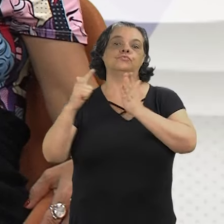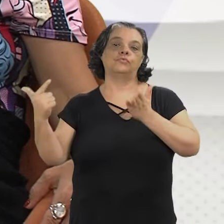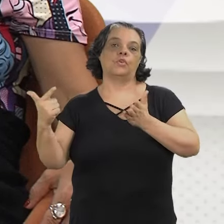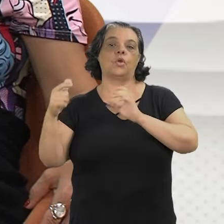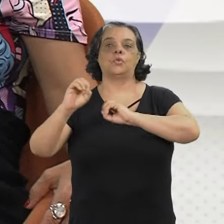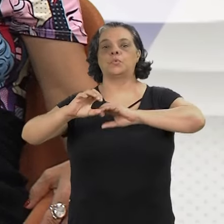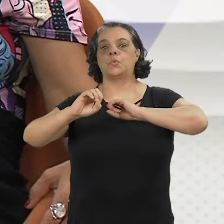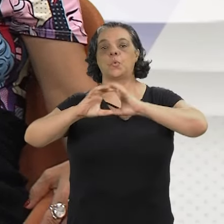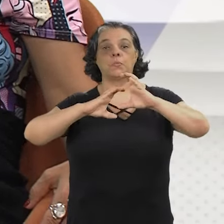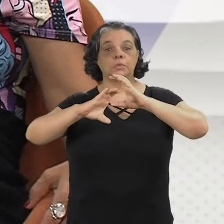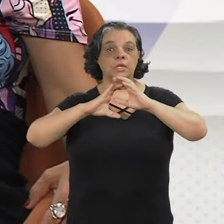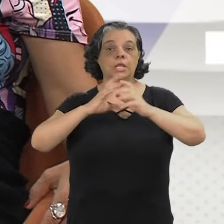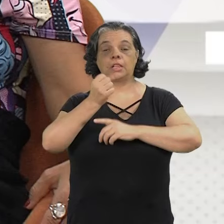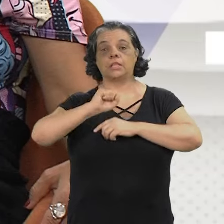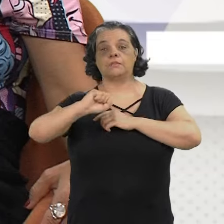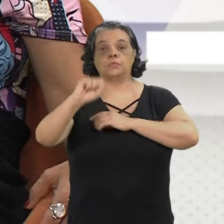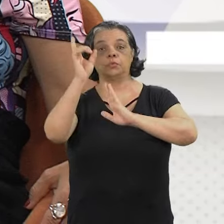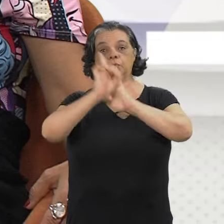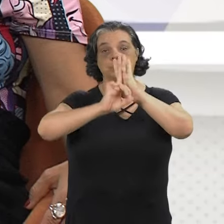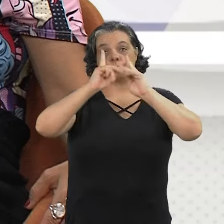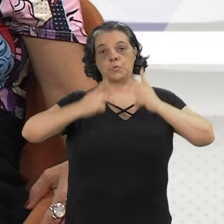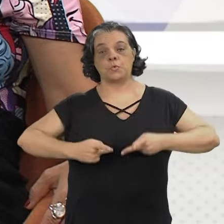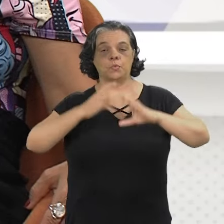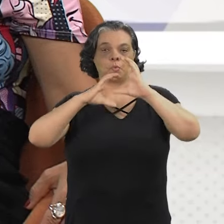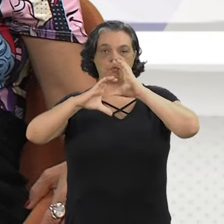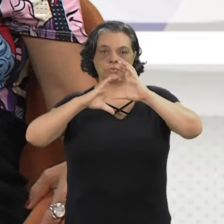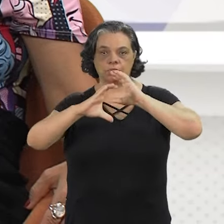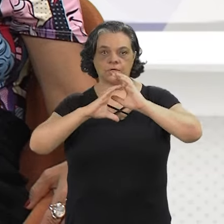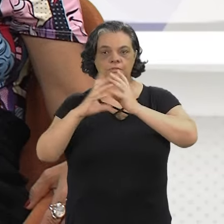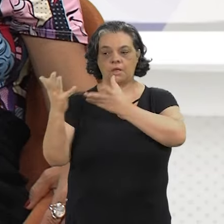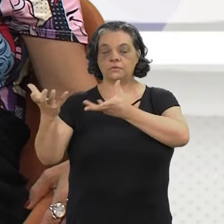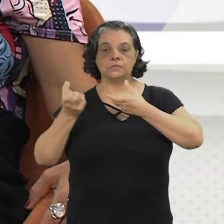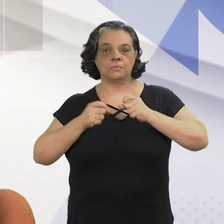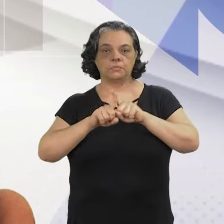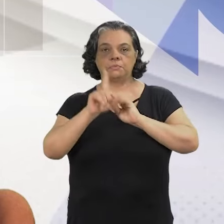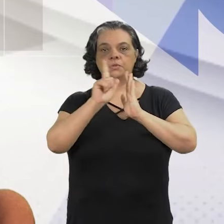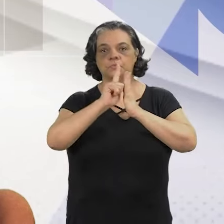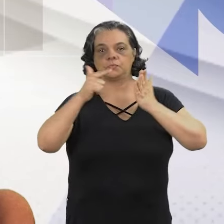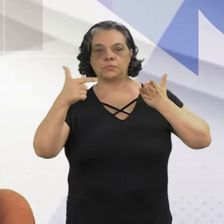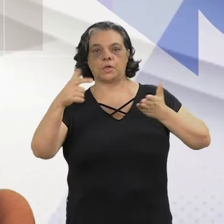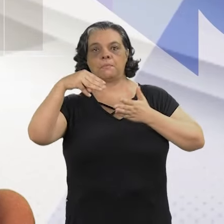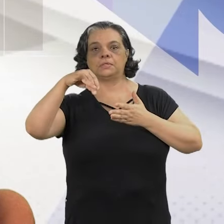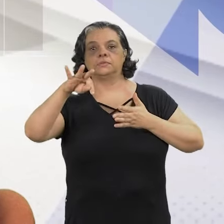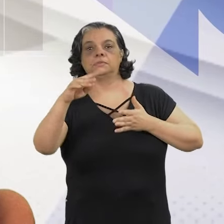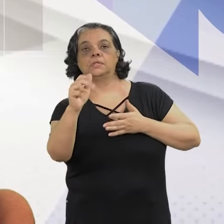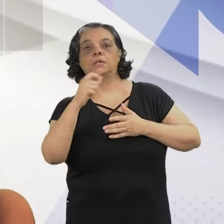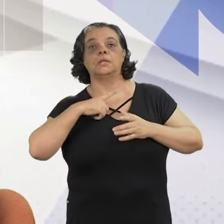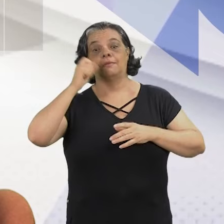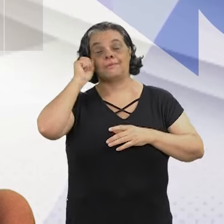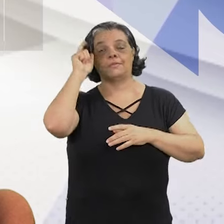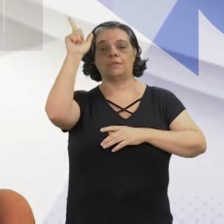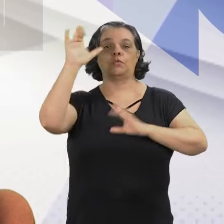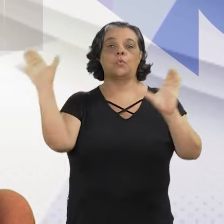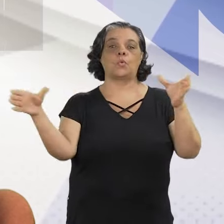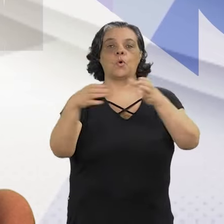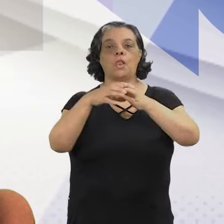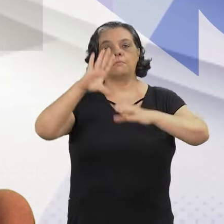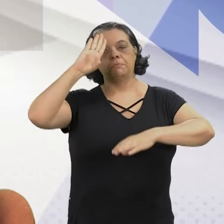Trigueiro jornalista educ comunicadora e defensora do direito humano à comunicação Recebemos a jornalista Martin Oliveira